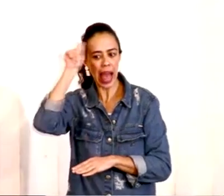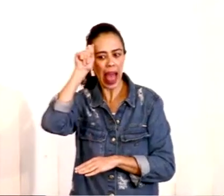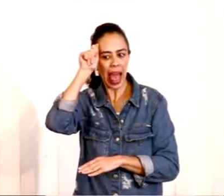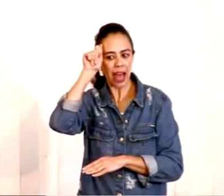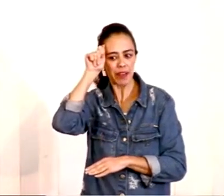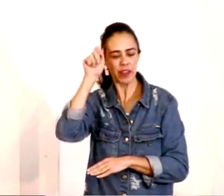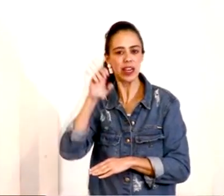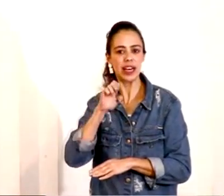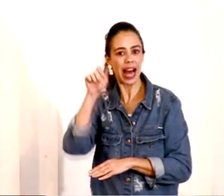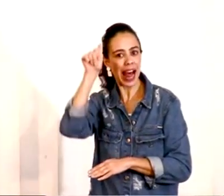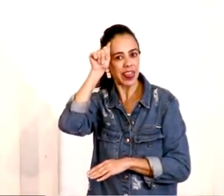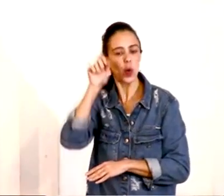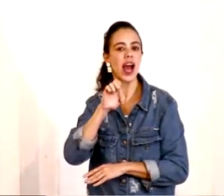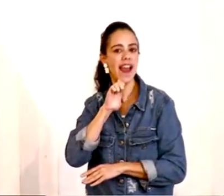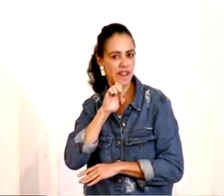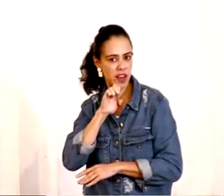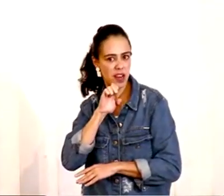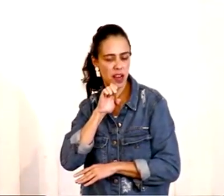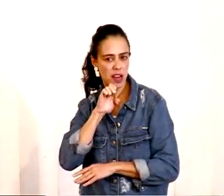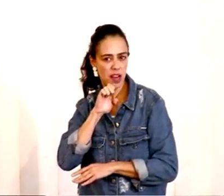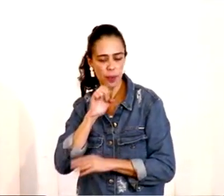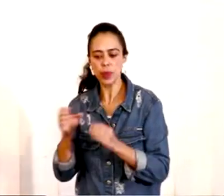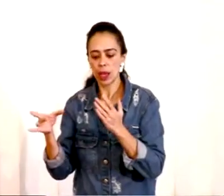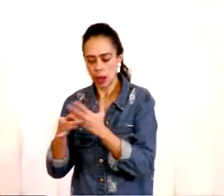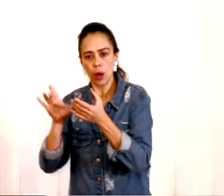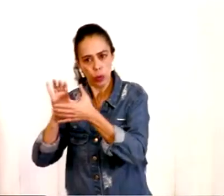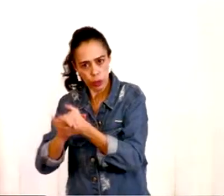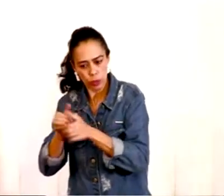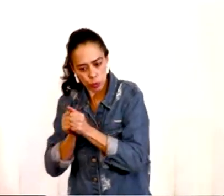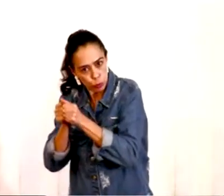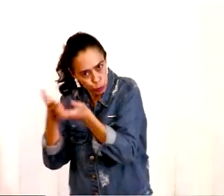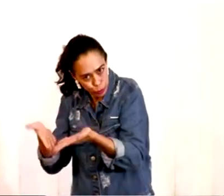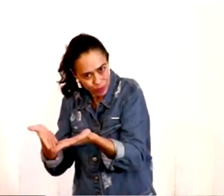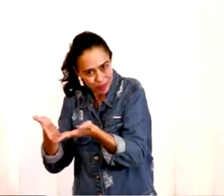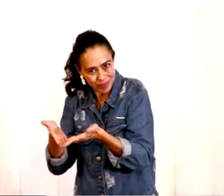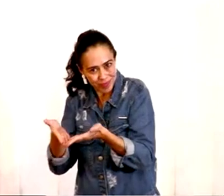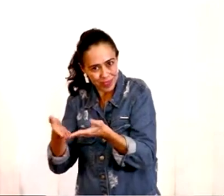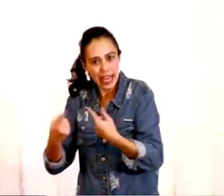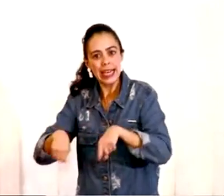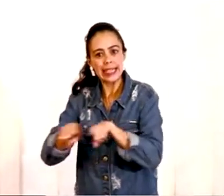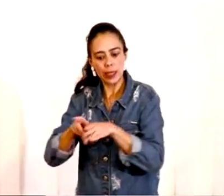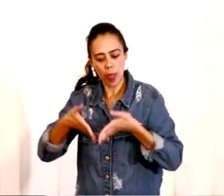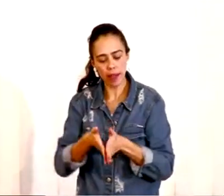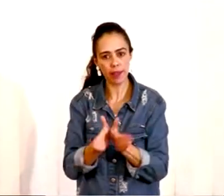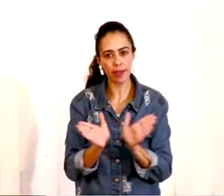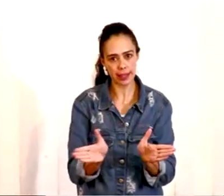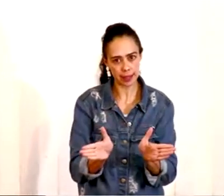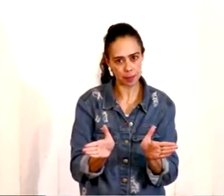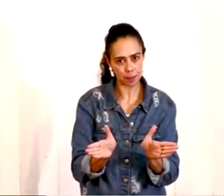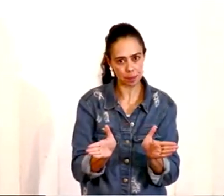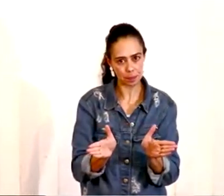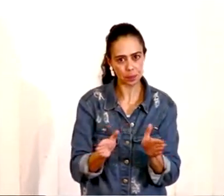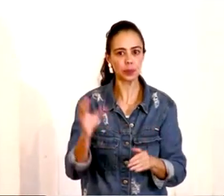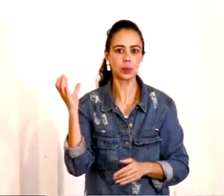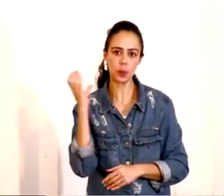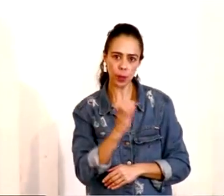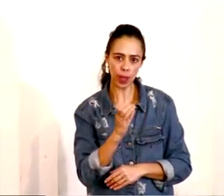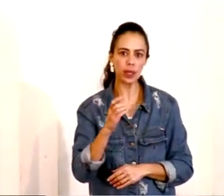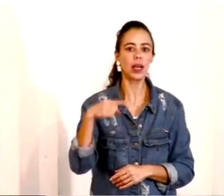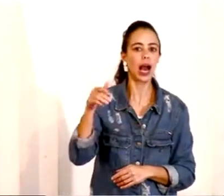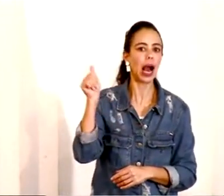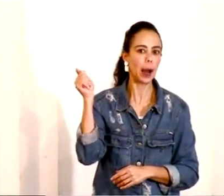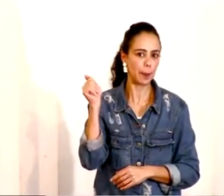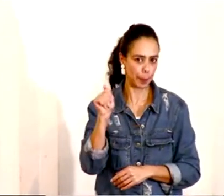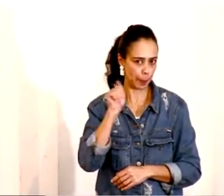um varão com auxílio do Senhor. Veja que interessante. Adão e Eva coabitaram e tiveram